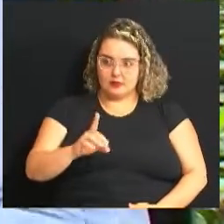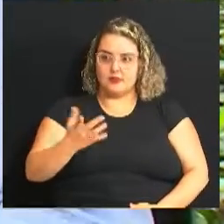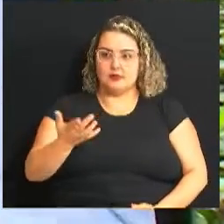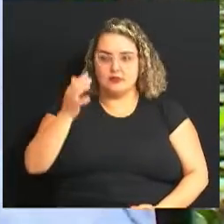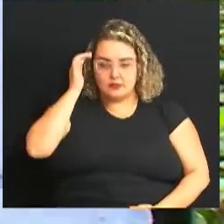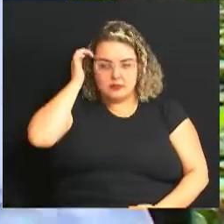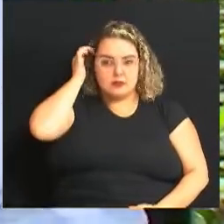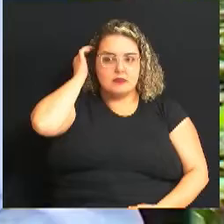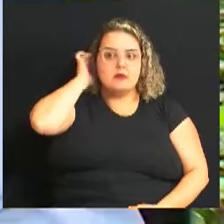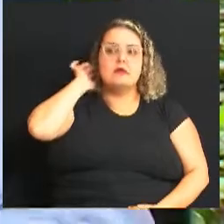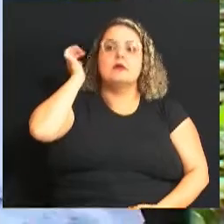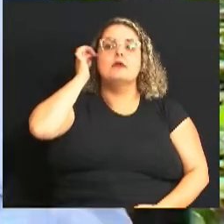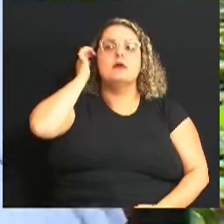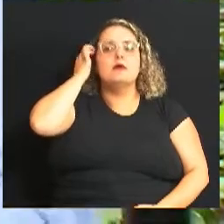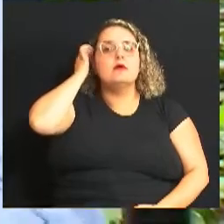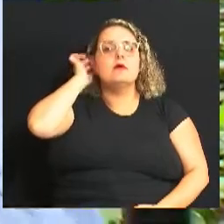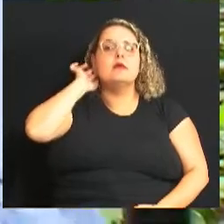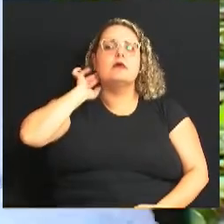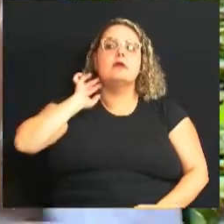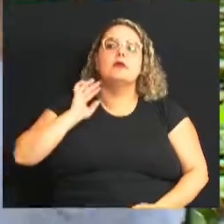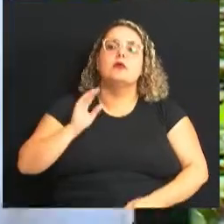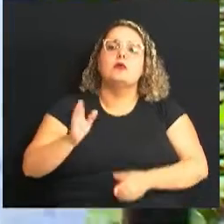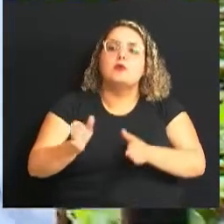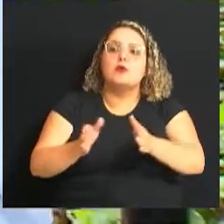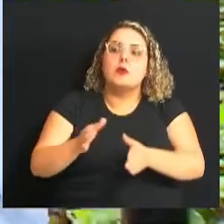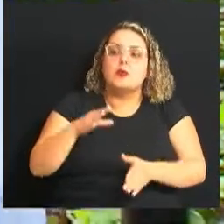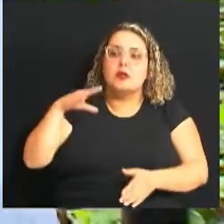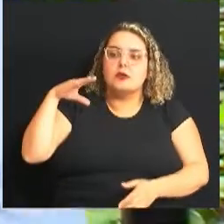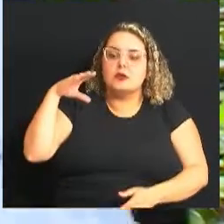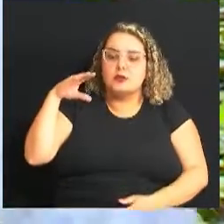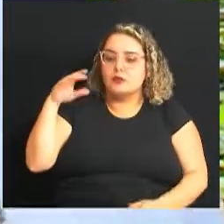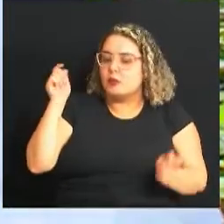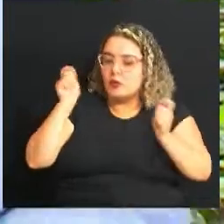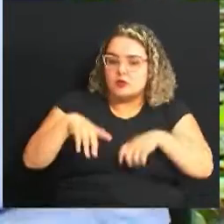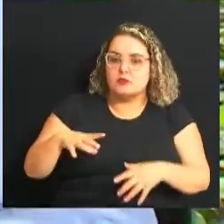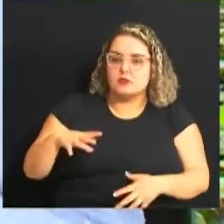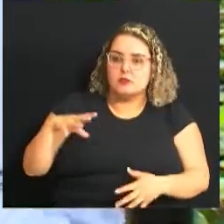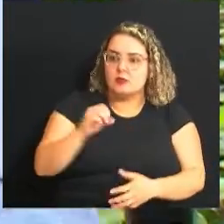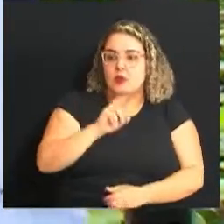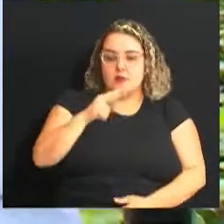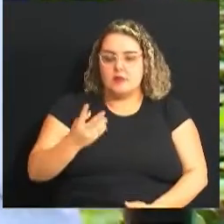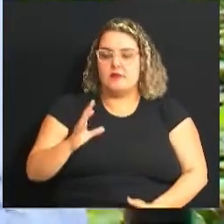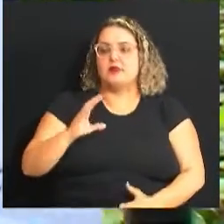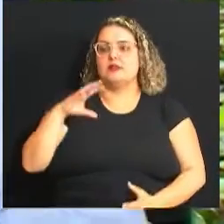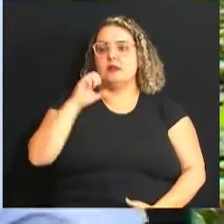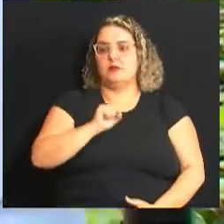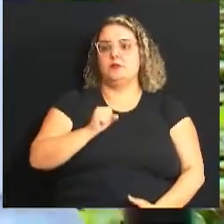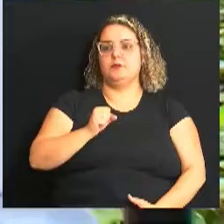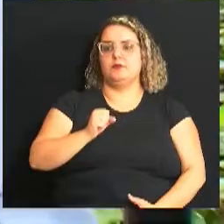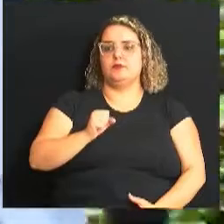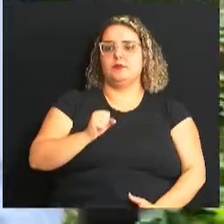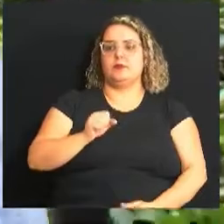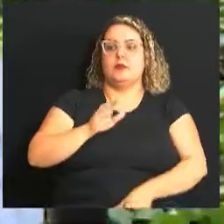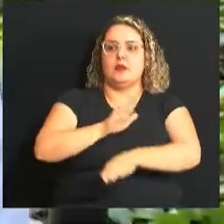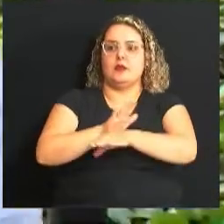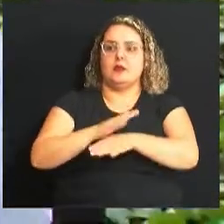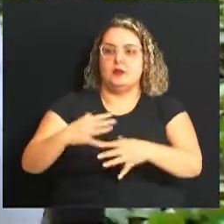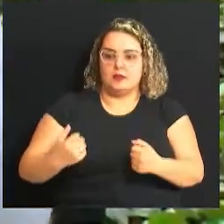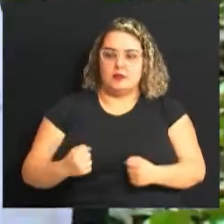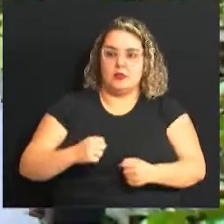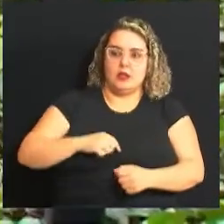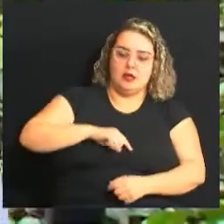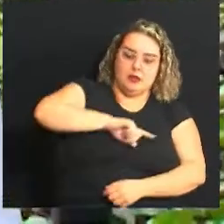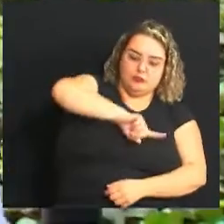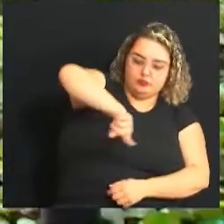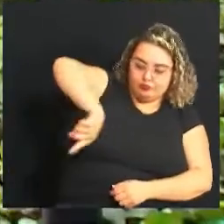lá e pego o animal na melhor hora possível, no melhor momento, de uma vez só. E os auxiliares têm que segurar o corpo para não rodilhar em mim. E a partir daí